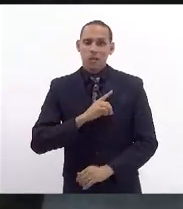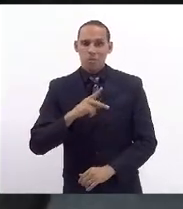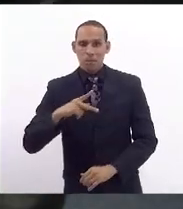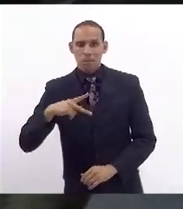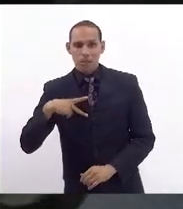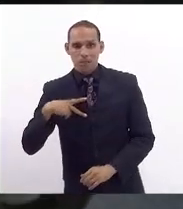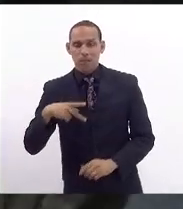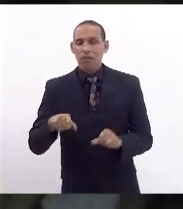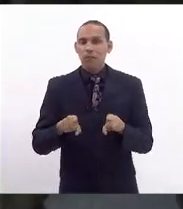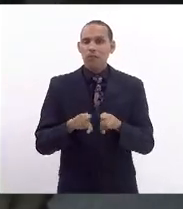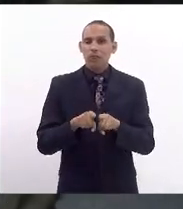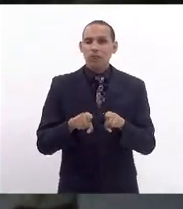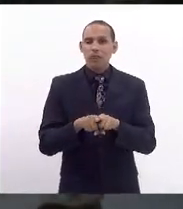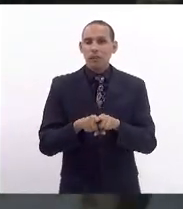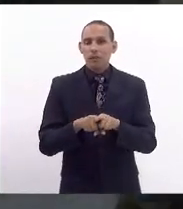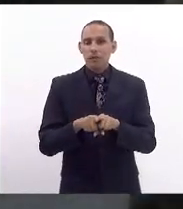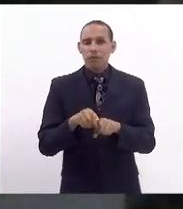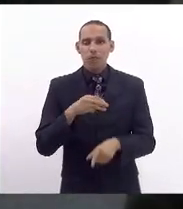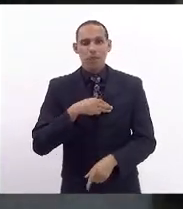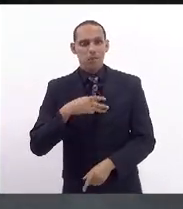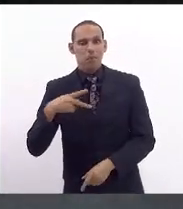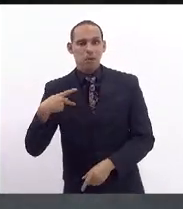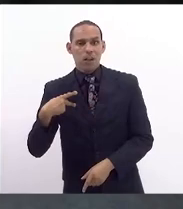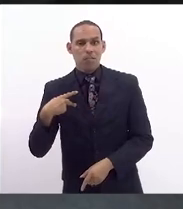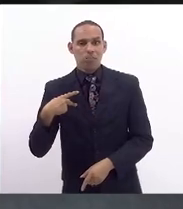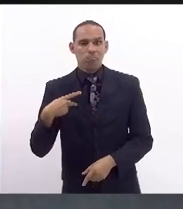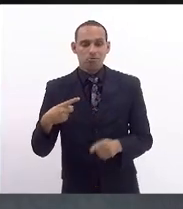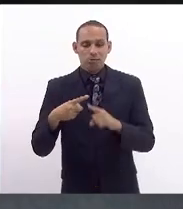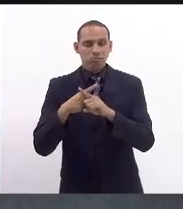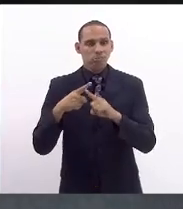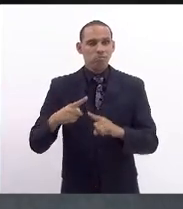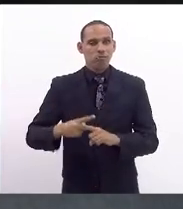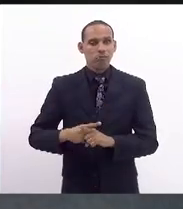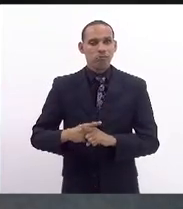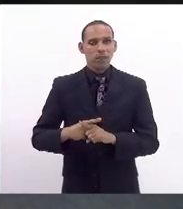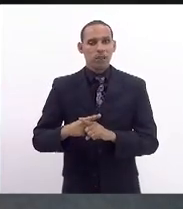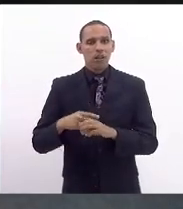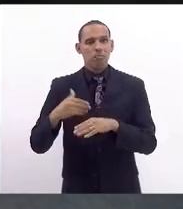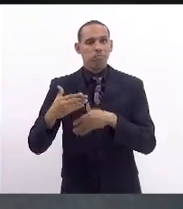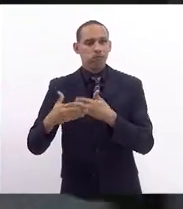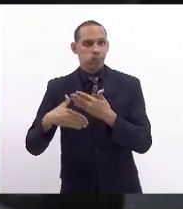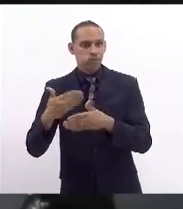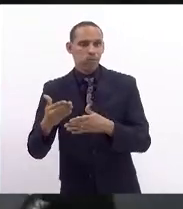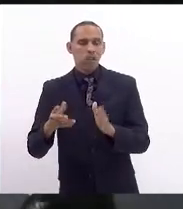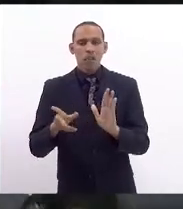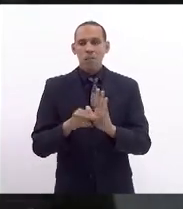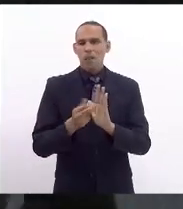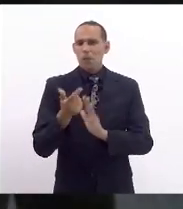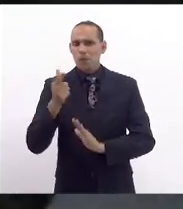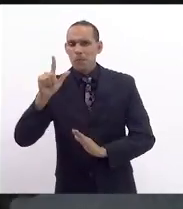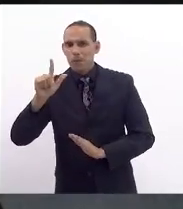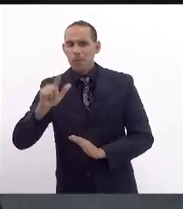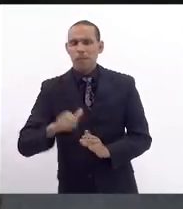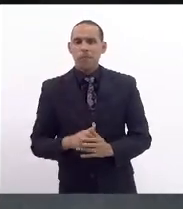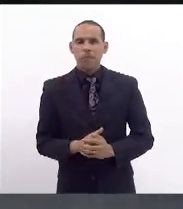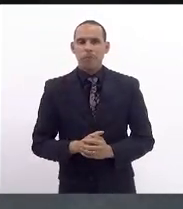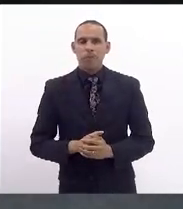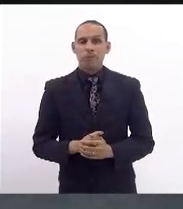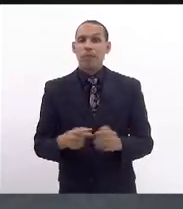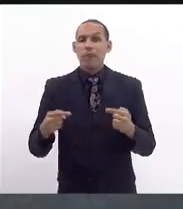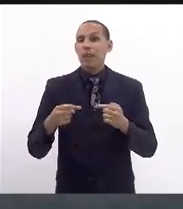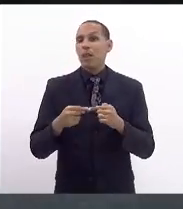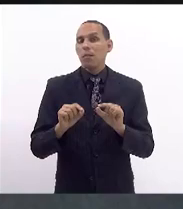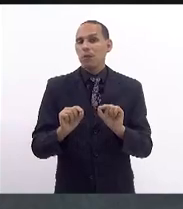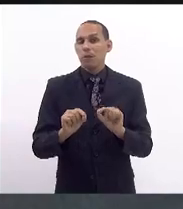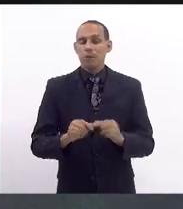defensoria e o ministério público e depois outras emendas no